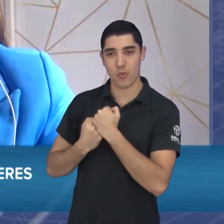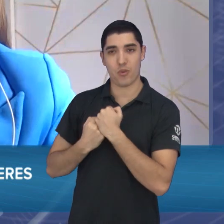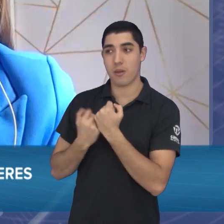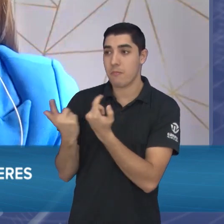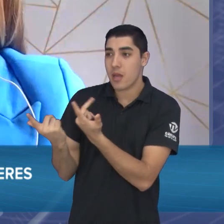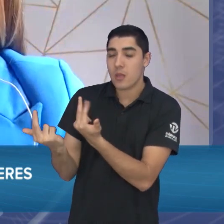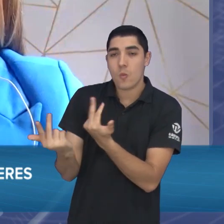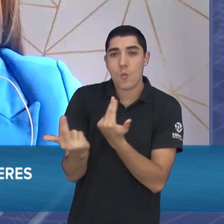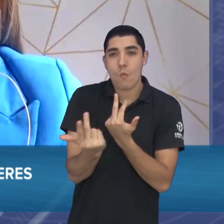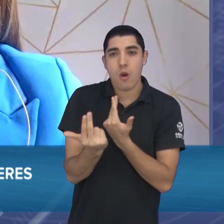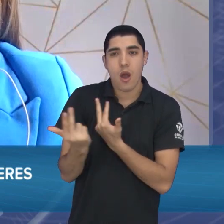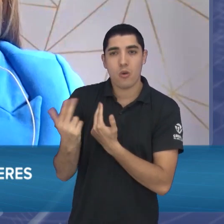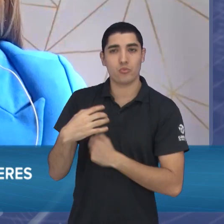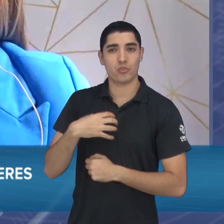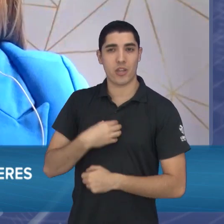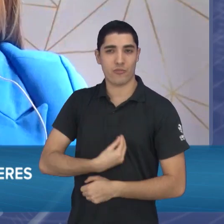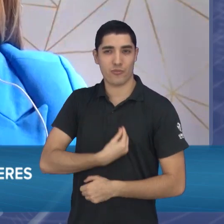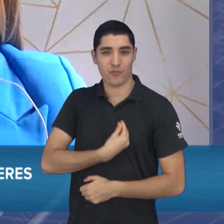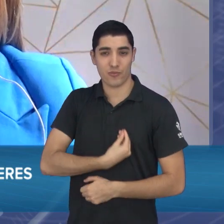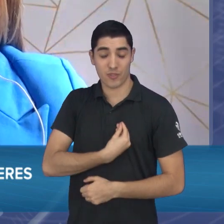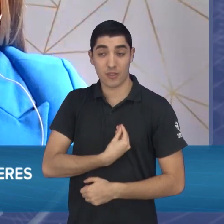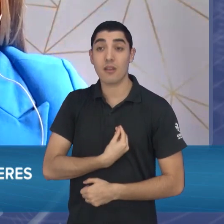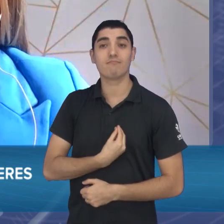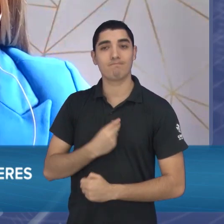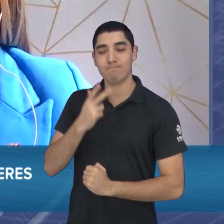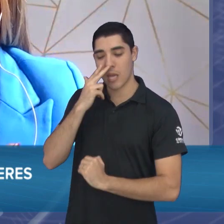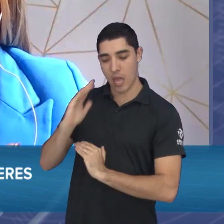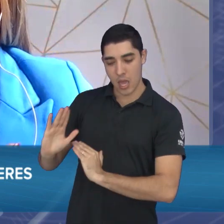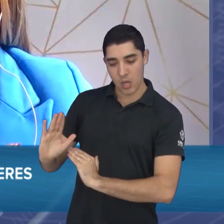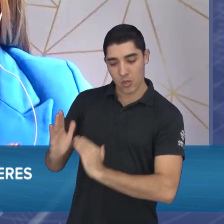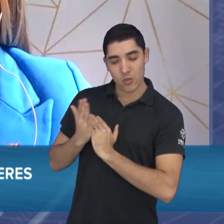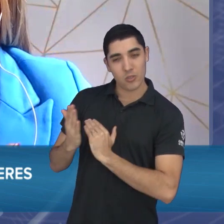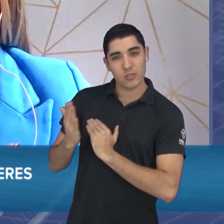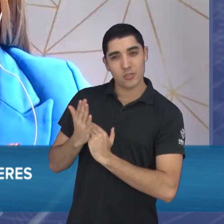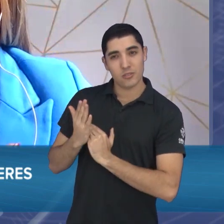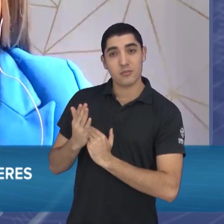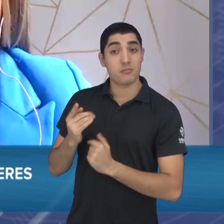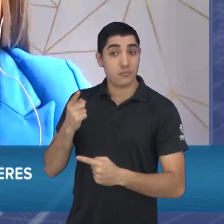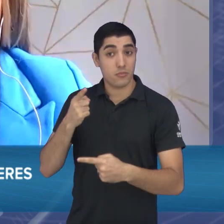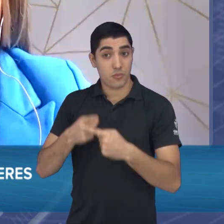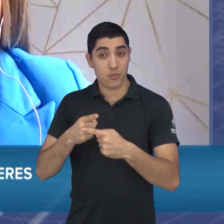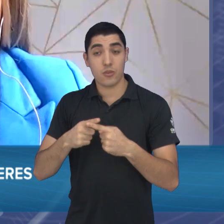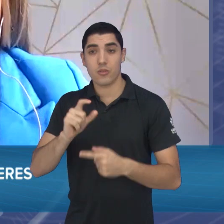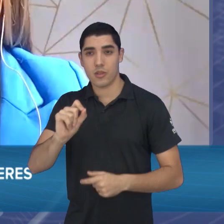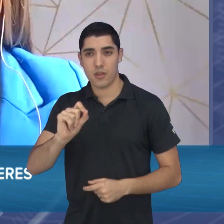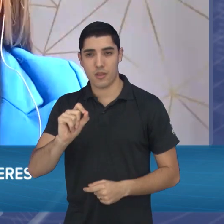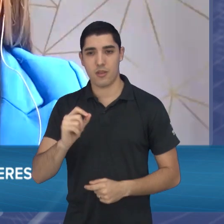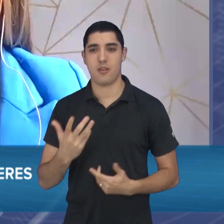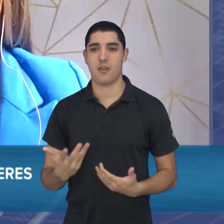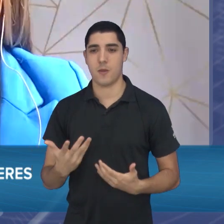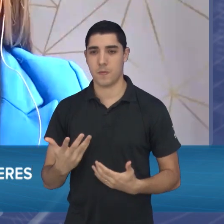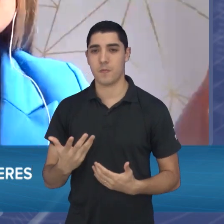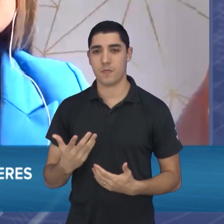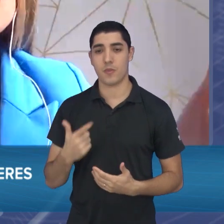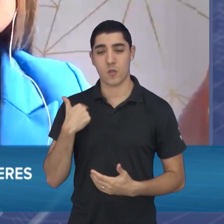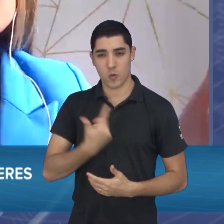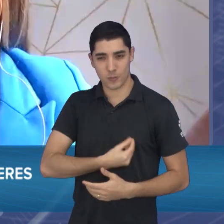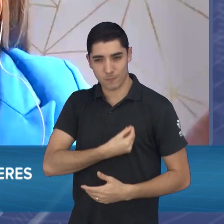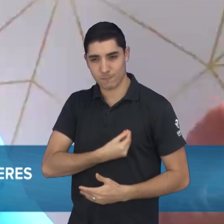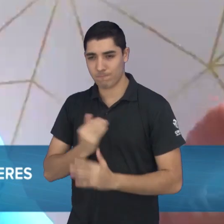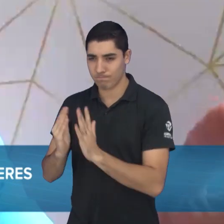mesma jornada. Isso facilita muito, porque a vida, os dilemas, eles